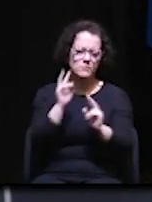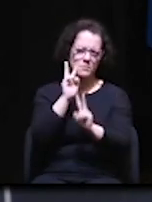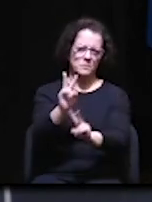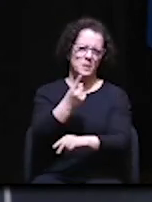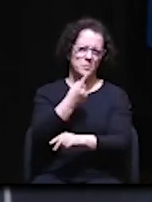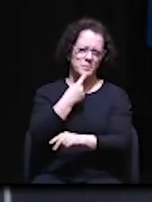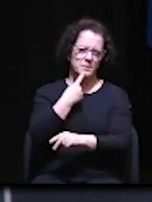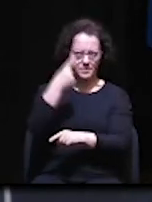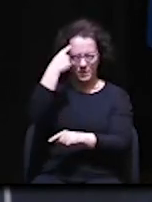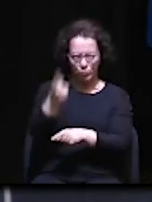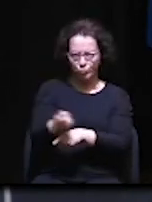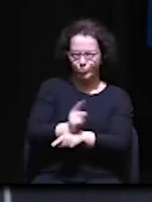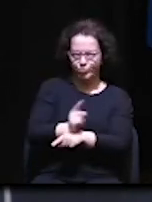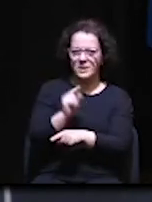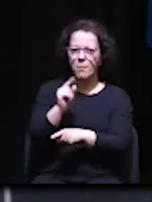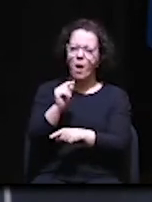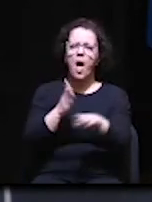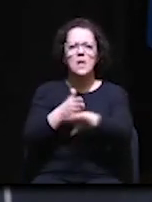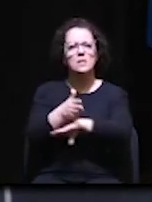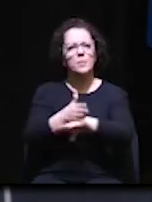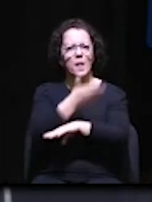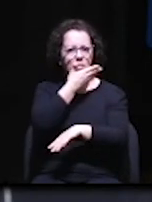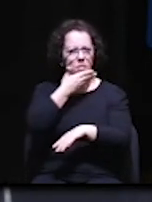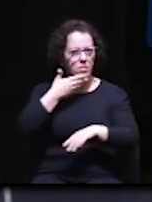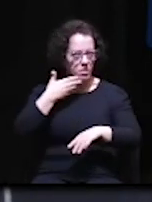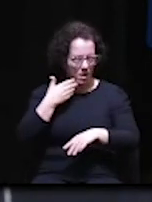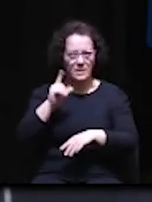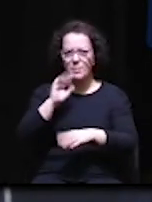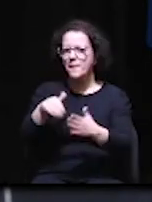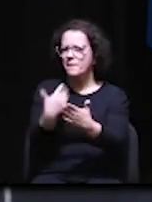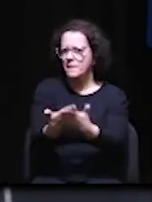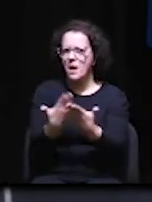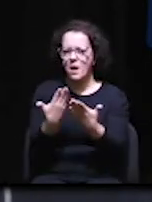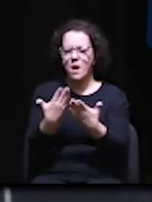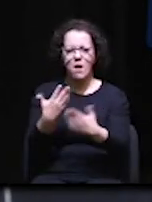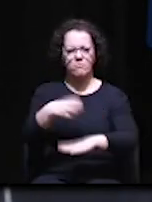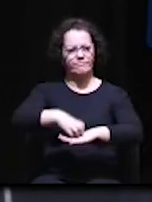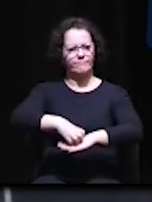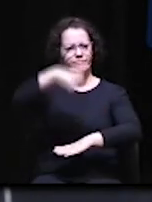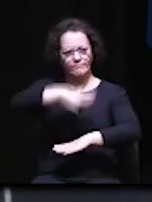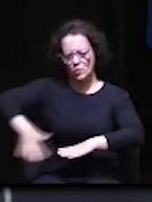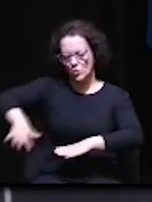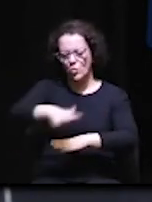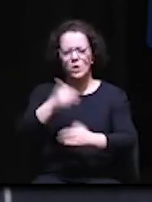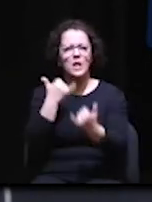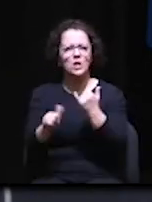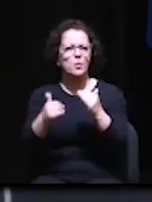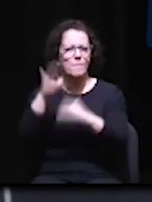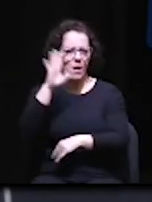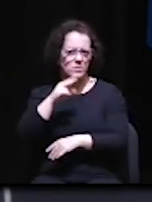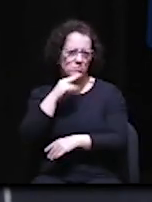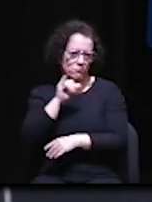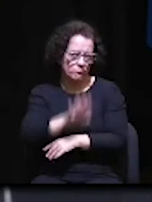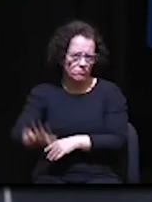e fácil de compreender e de alta acessibilidade e que seja atribuível a todo o edificado nas zonas de maior risco sísmico do